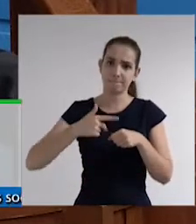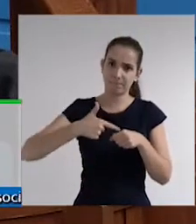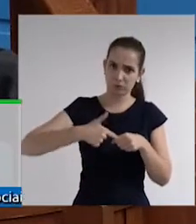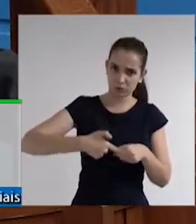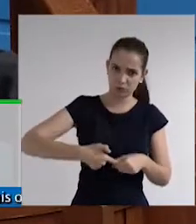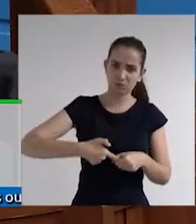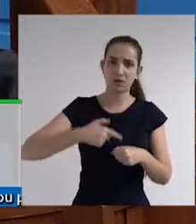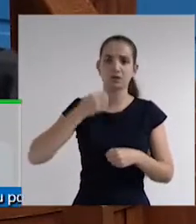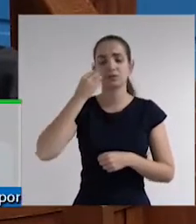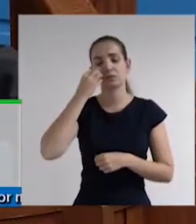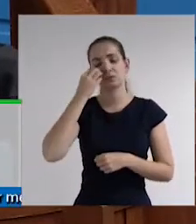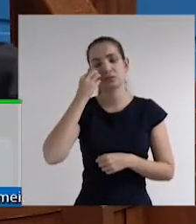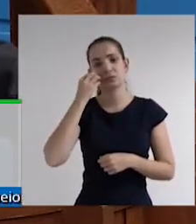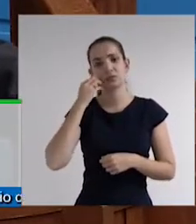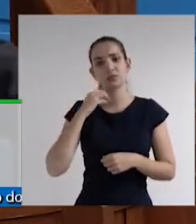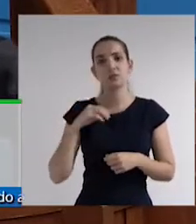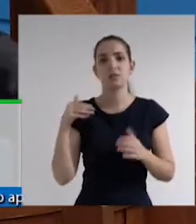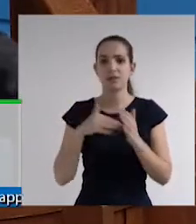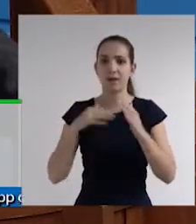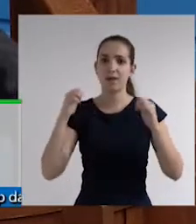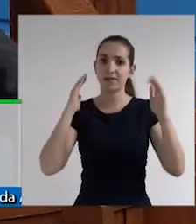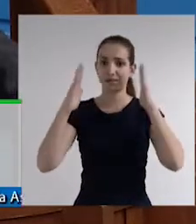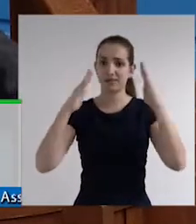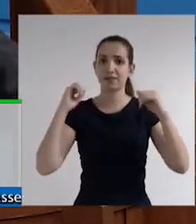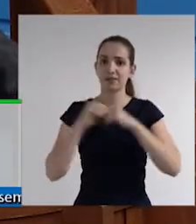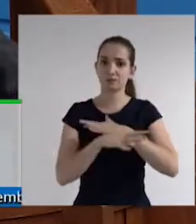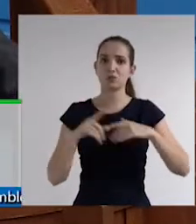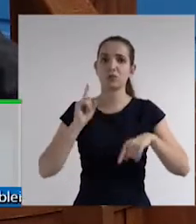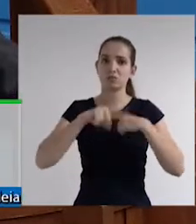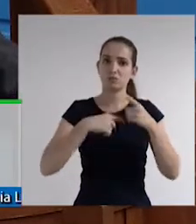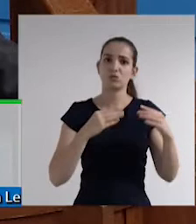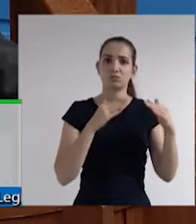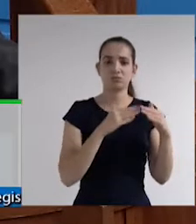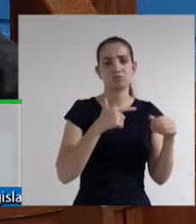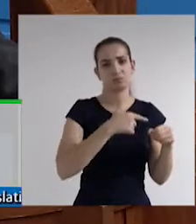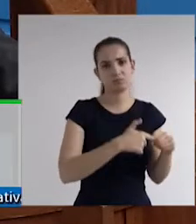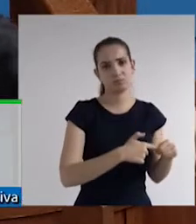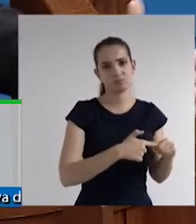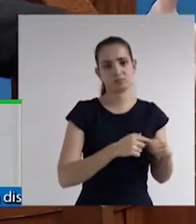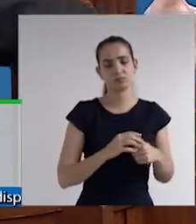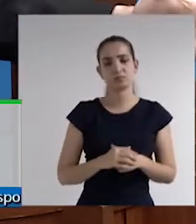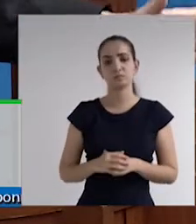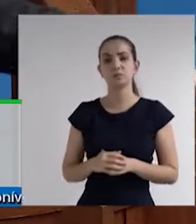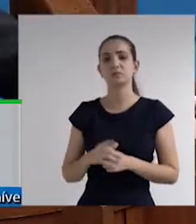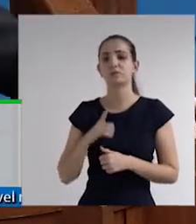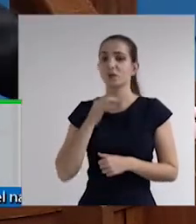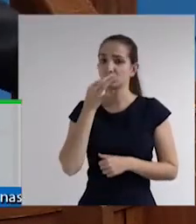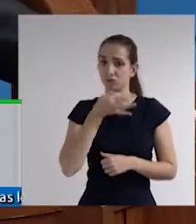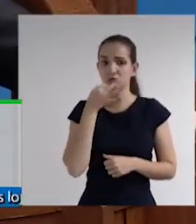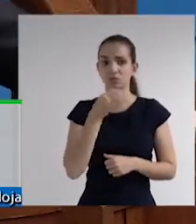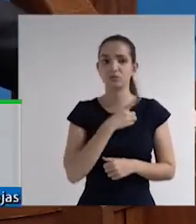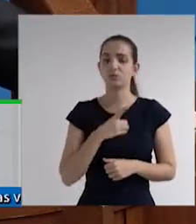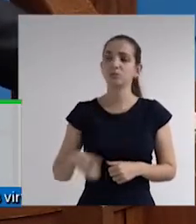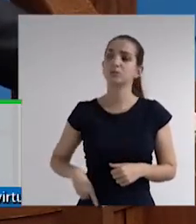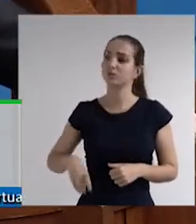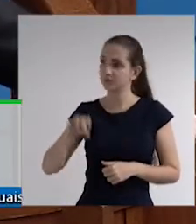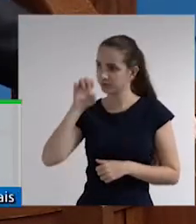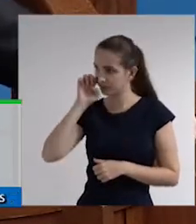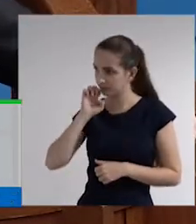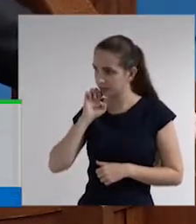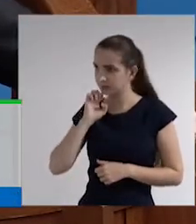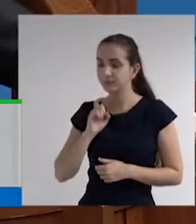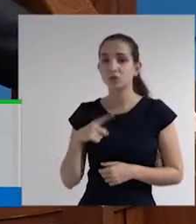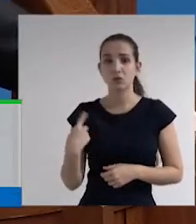pela distribuidora e chega no posto de gasolina. E aí a sugestão, deputado Enelvo, para a gente colocar como sugestão